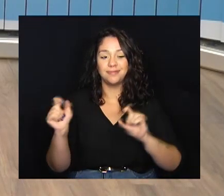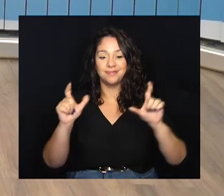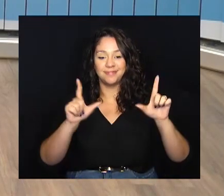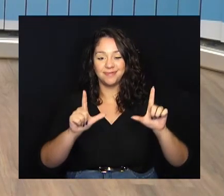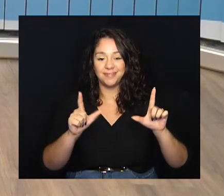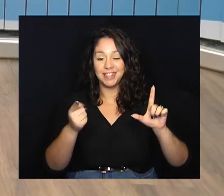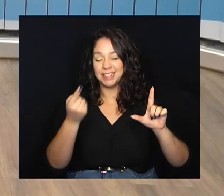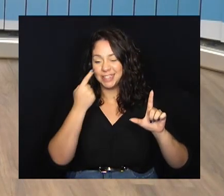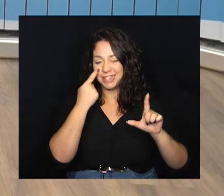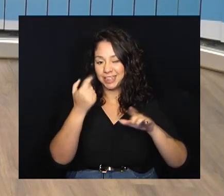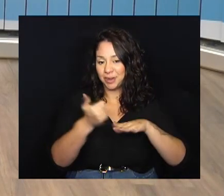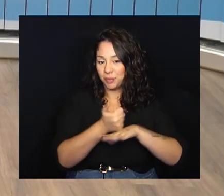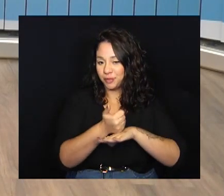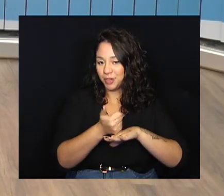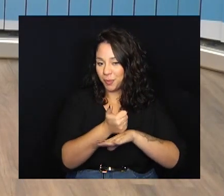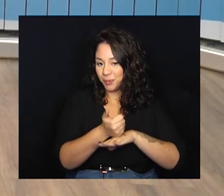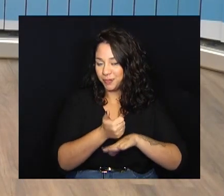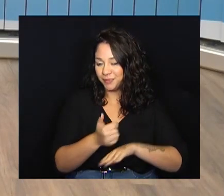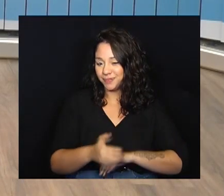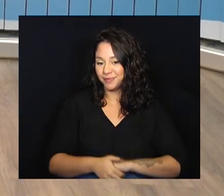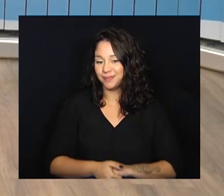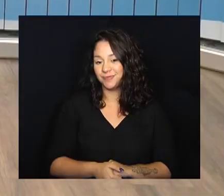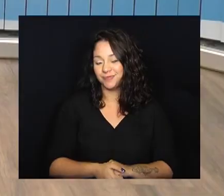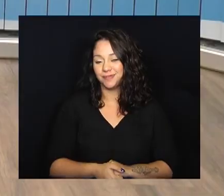se liga na profissão